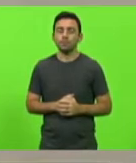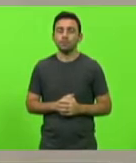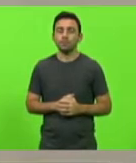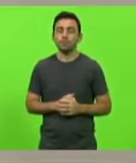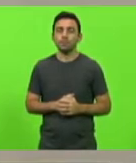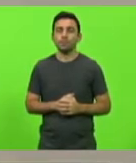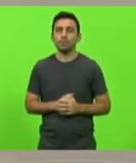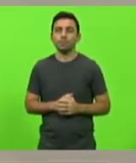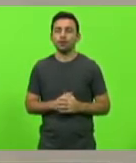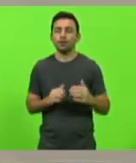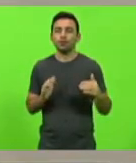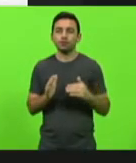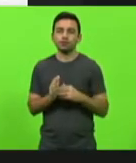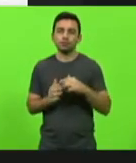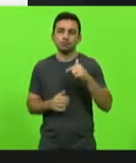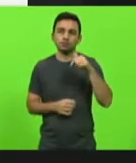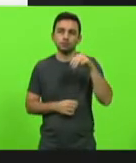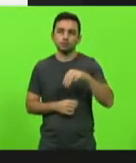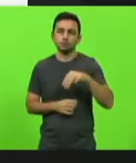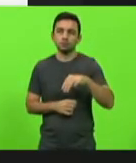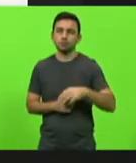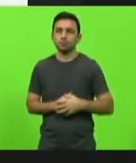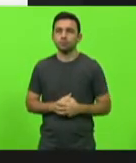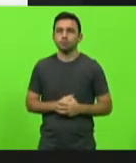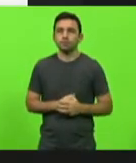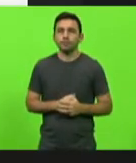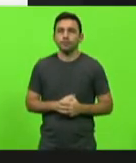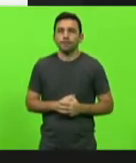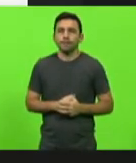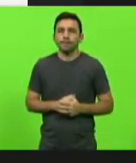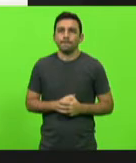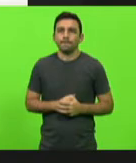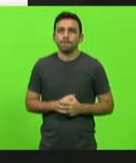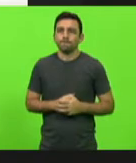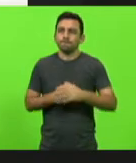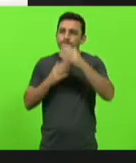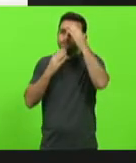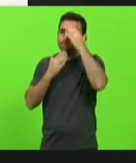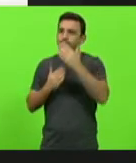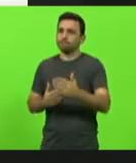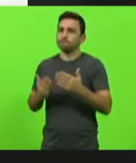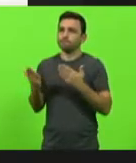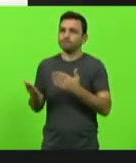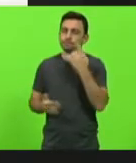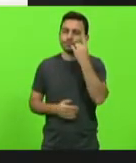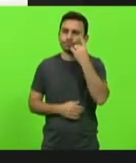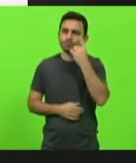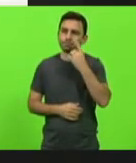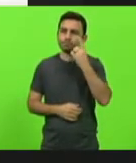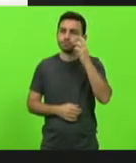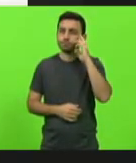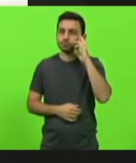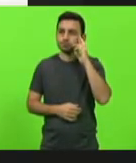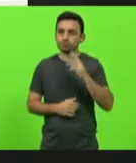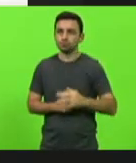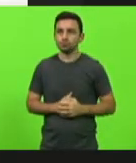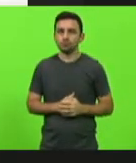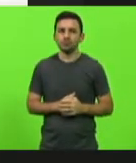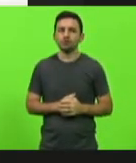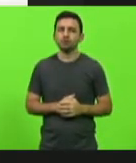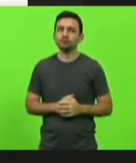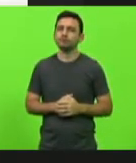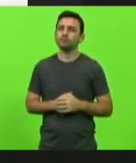Por 7 minutos e 30 segundos. Obrigado, deputado Rodrigo Minotto, Vossa